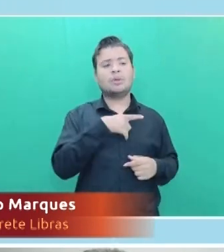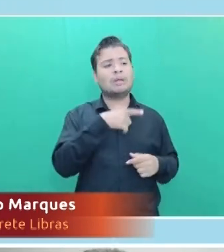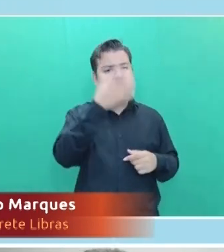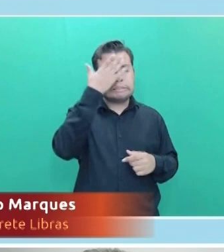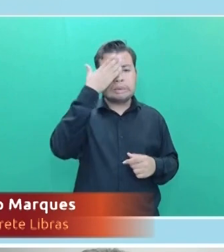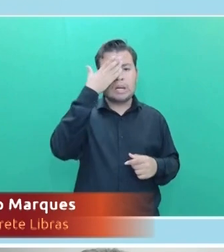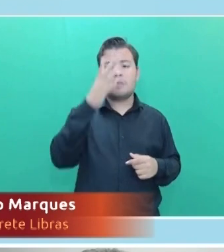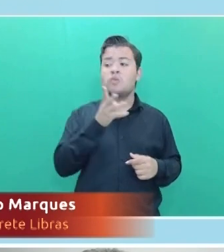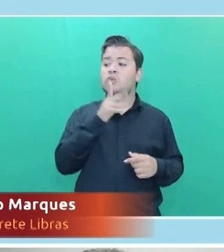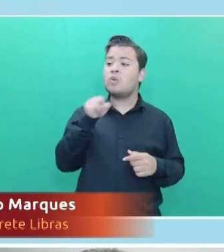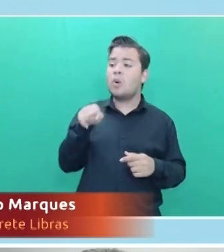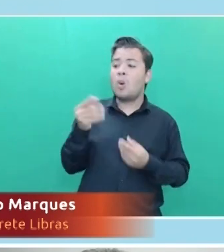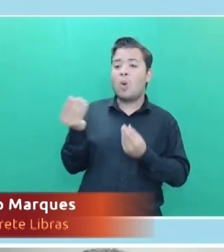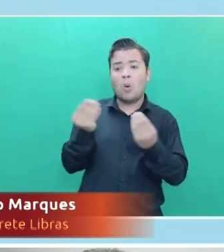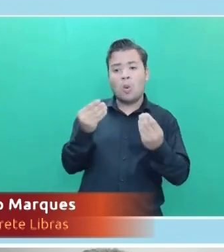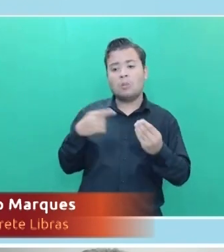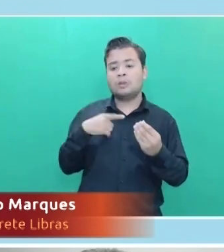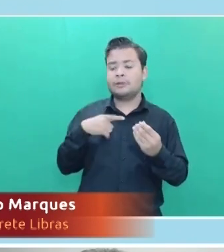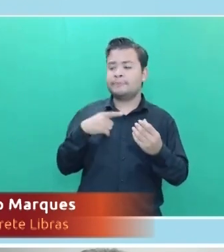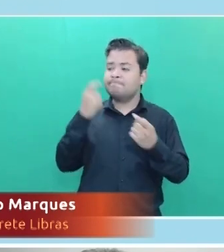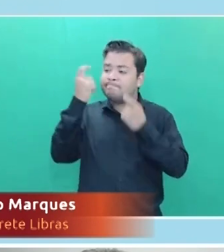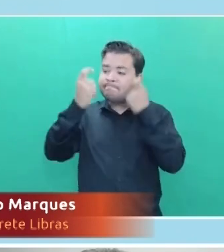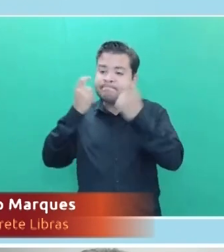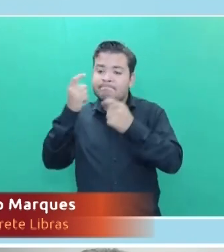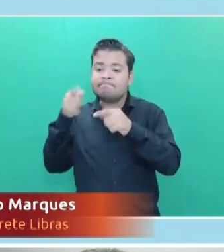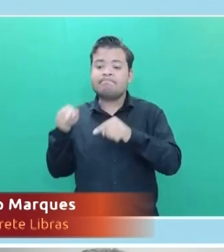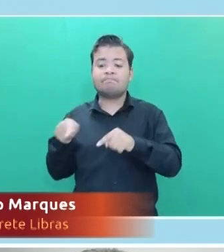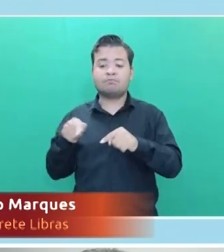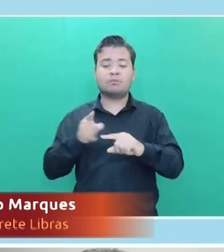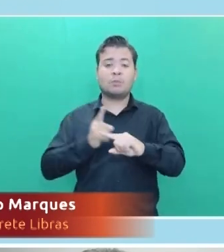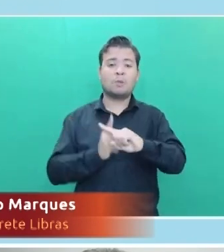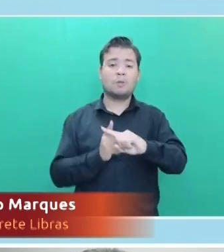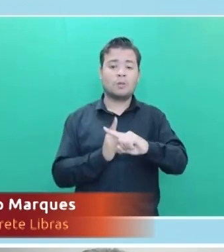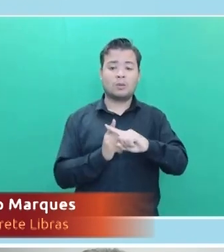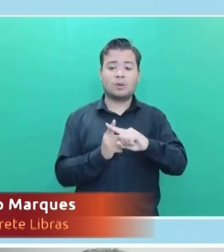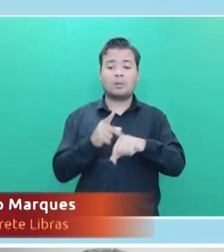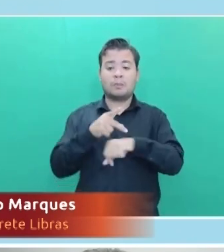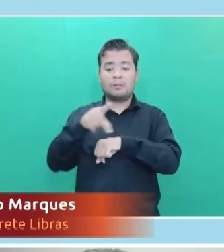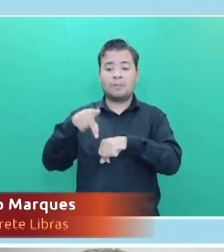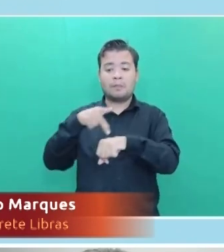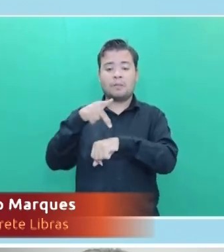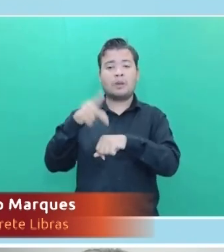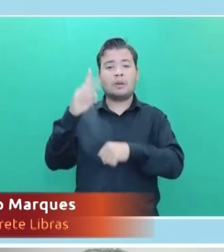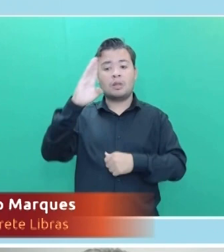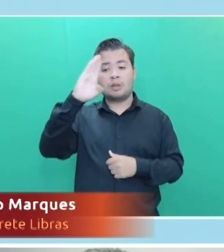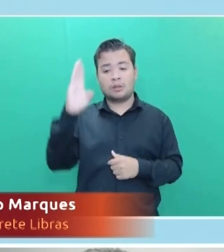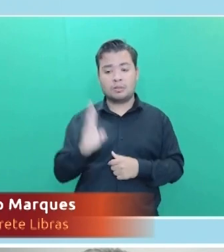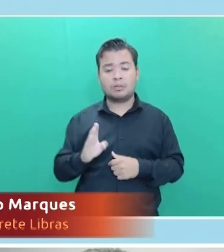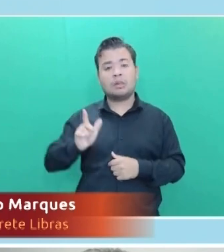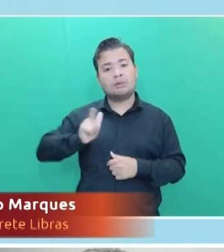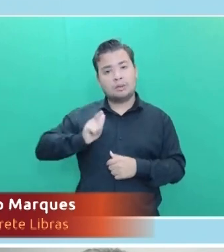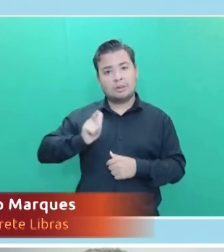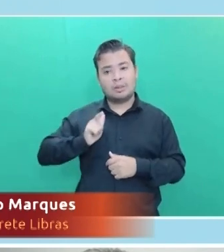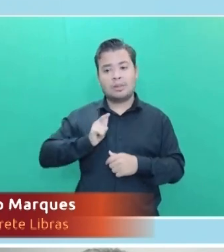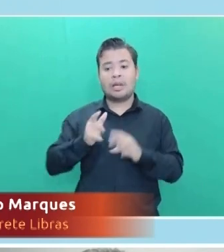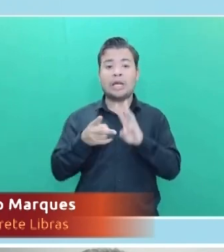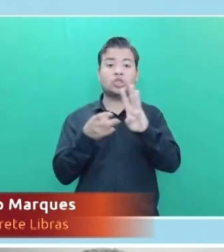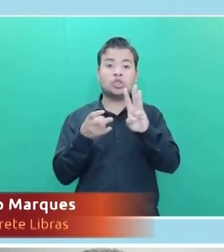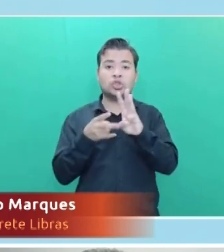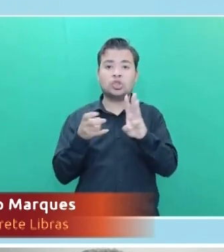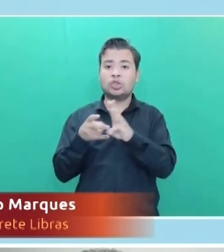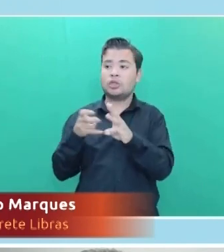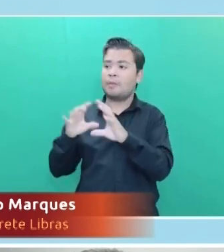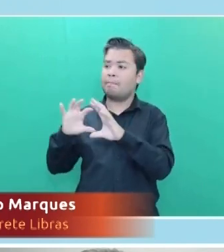que é diferente, porque aqui o Brasil é muito etnia,